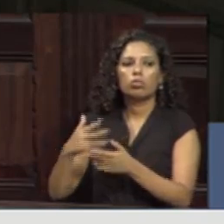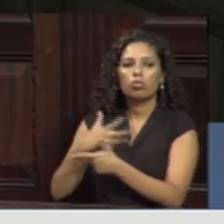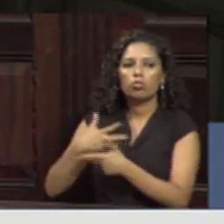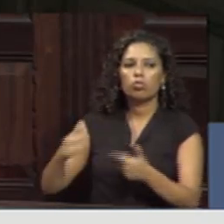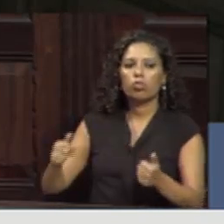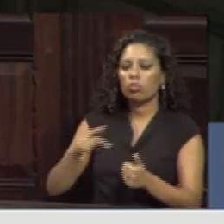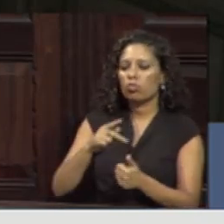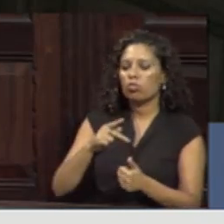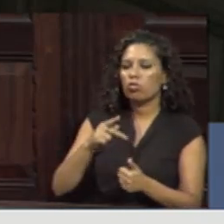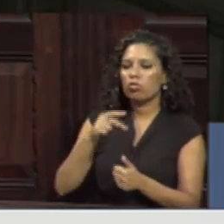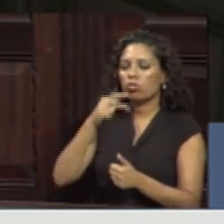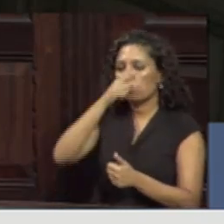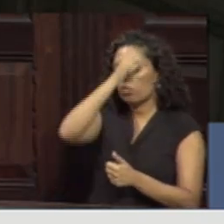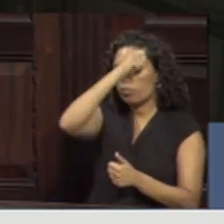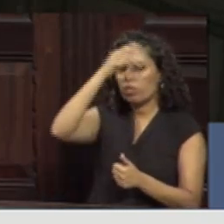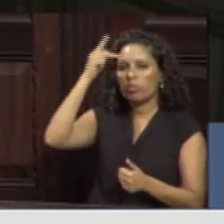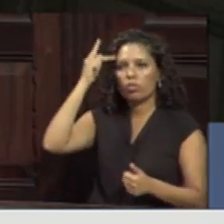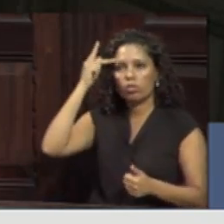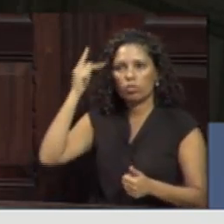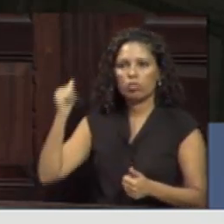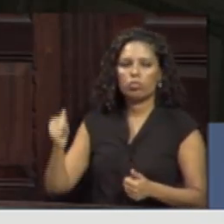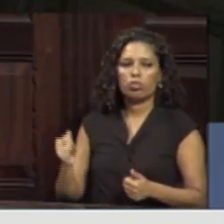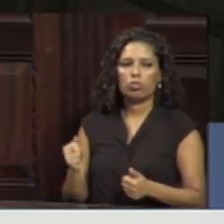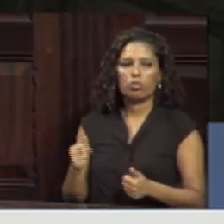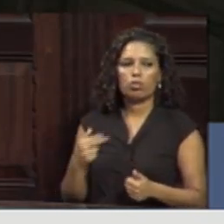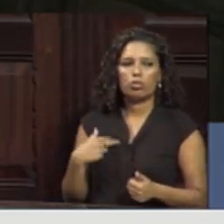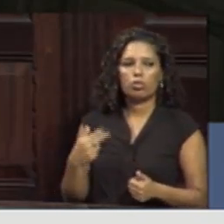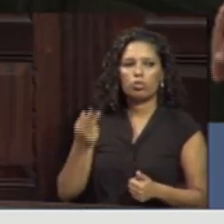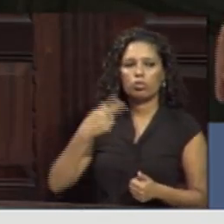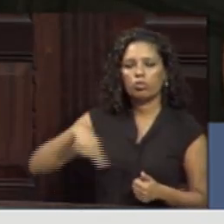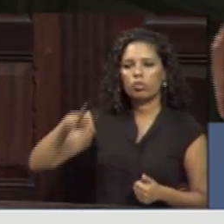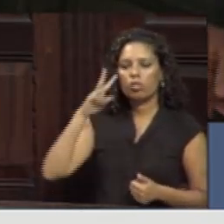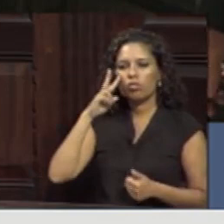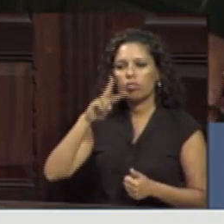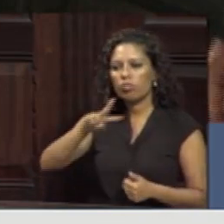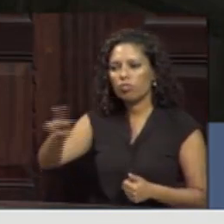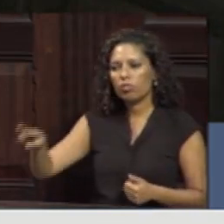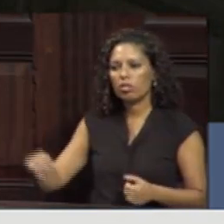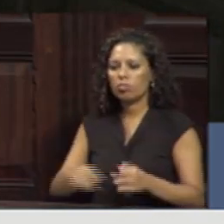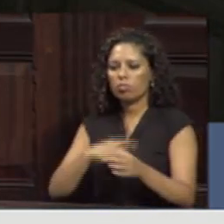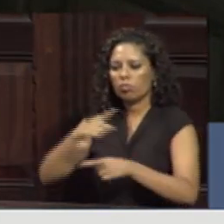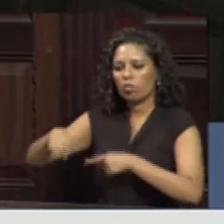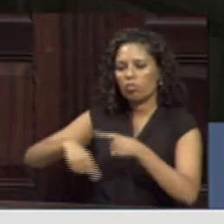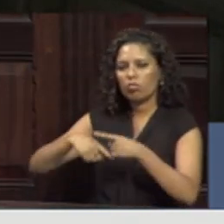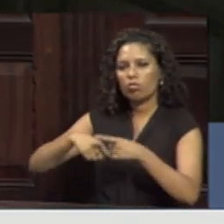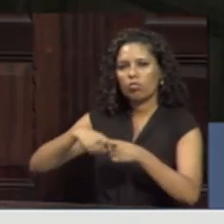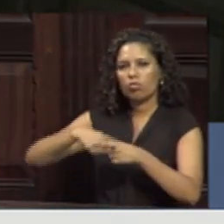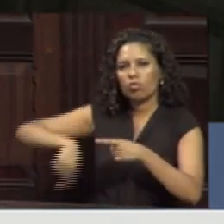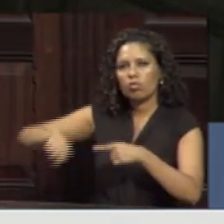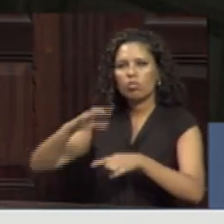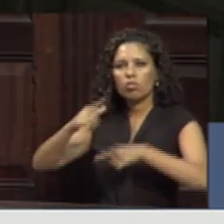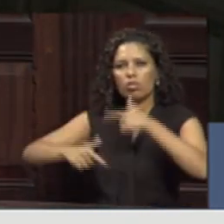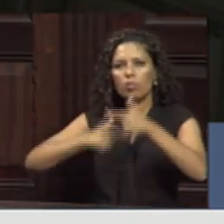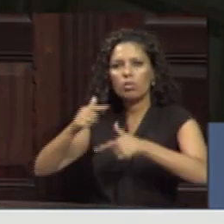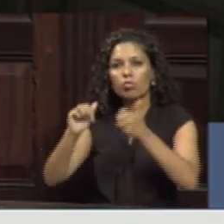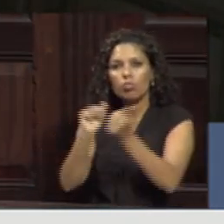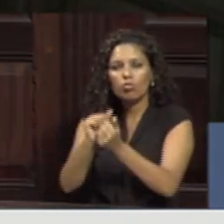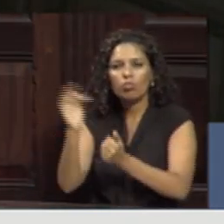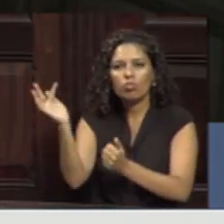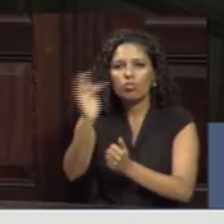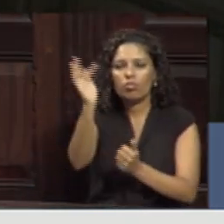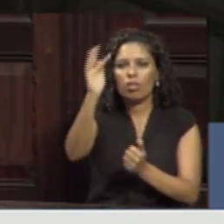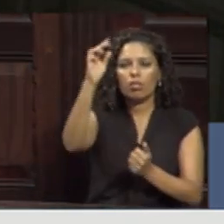Públicos da Prefeitura do Rio. E nós empreendemos uma série de ações na região da Maré, e eu pude